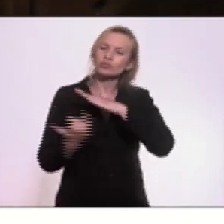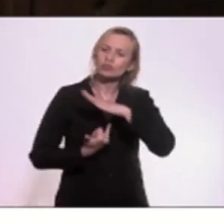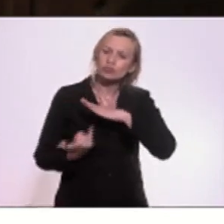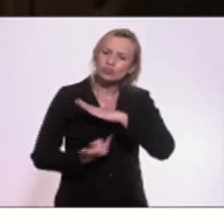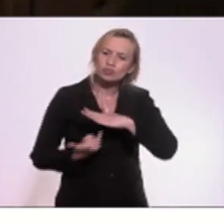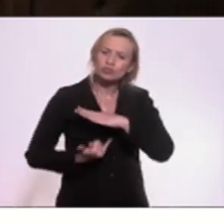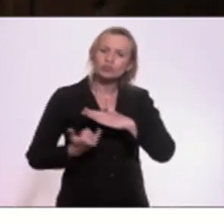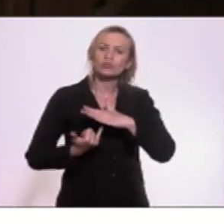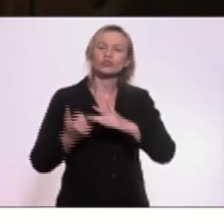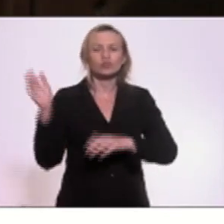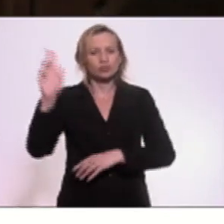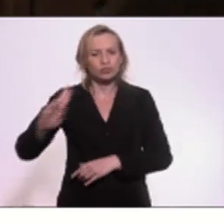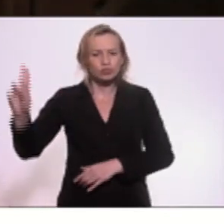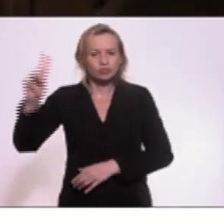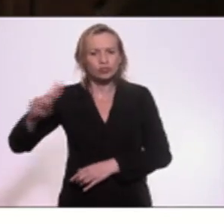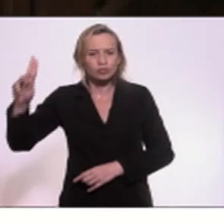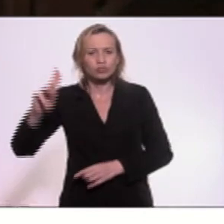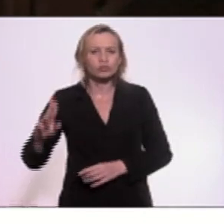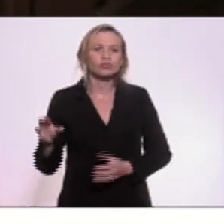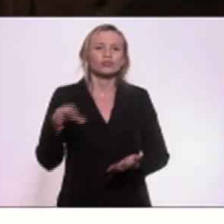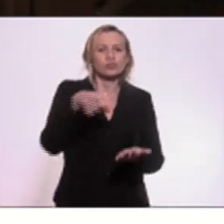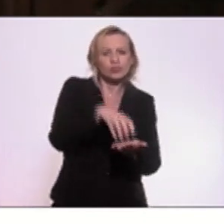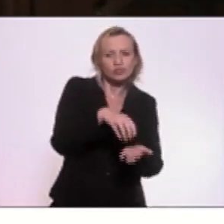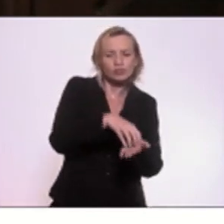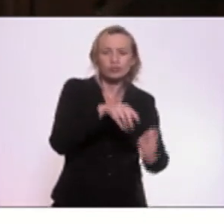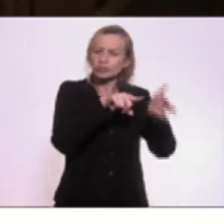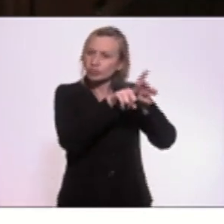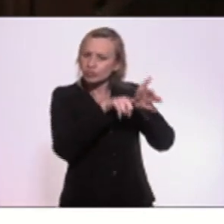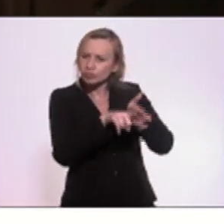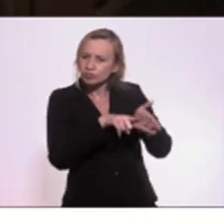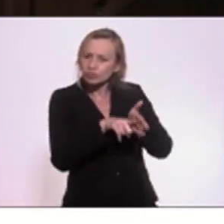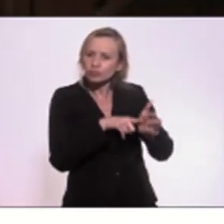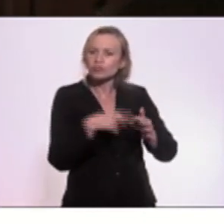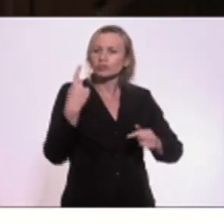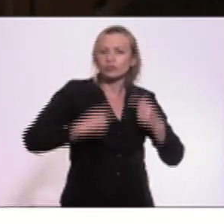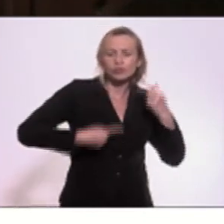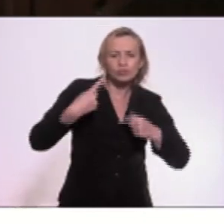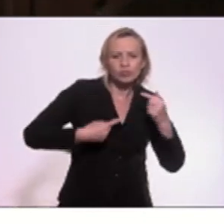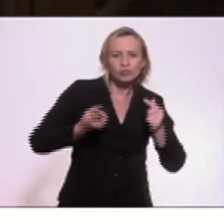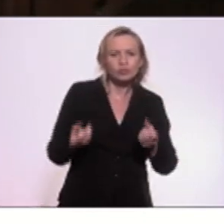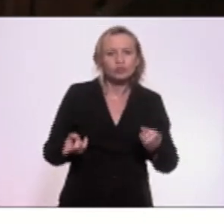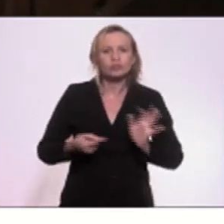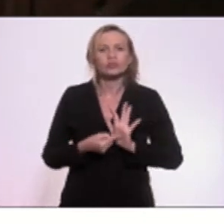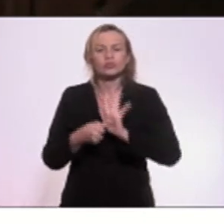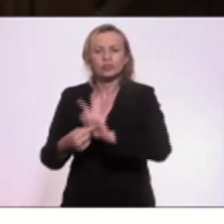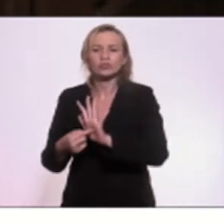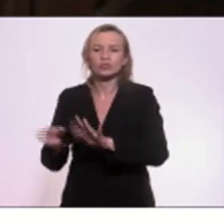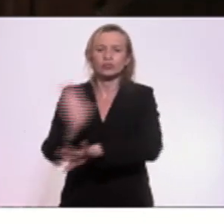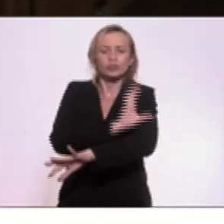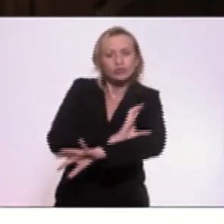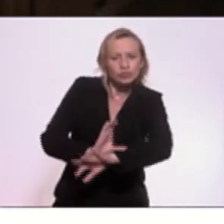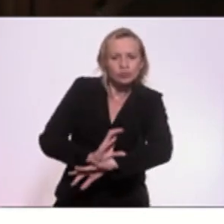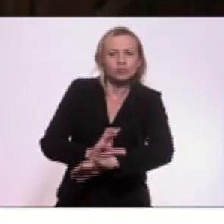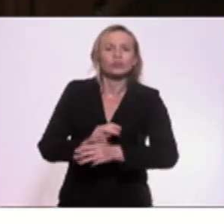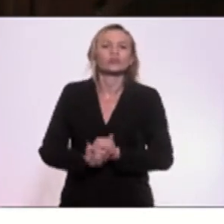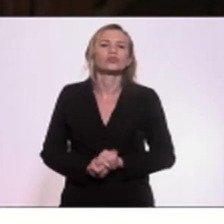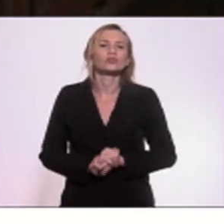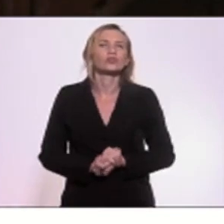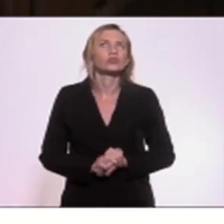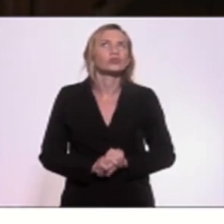instituições universitárias, dos centros de pesquisas, das políticas voltadas para a cultura,